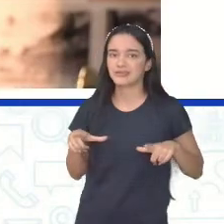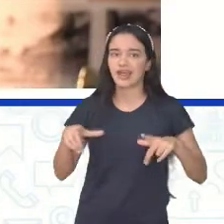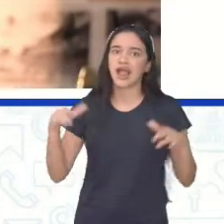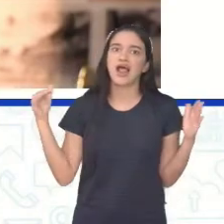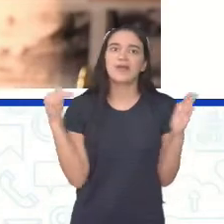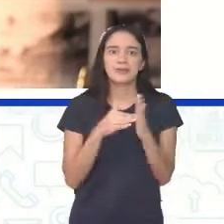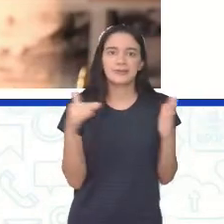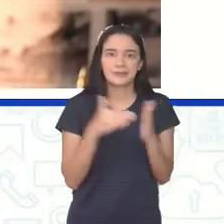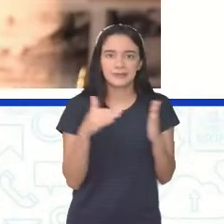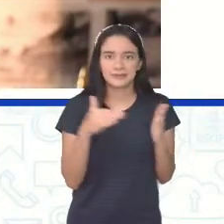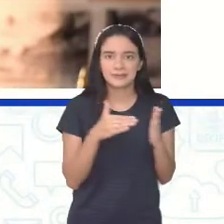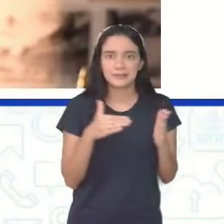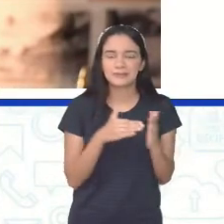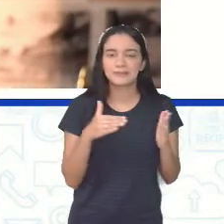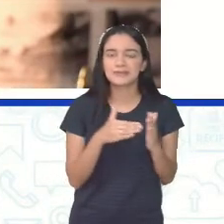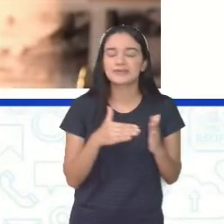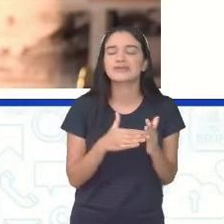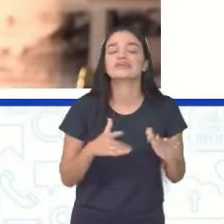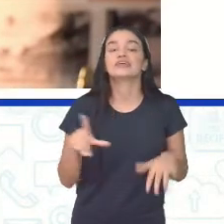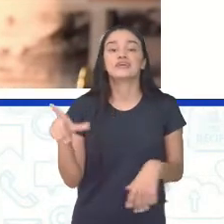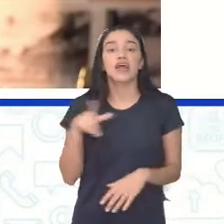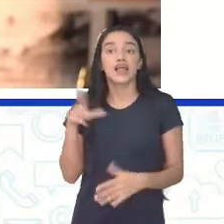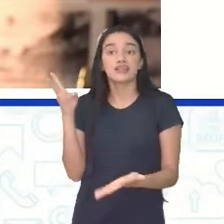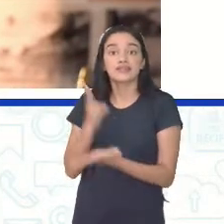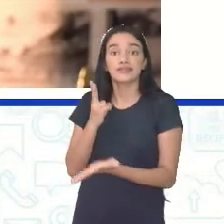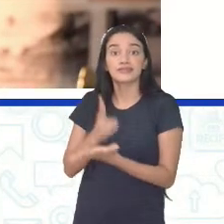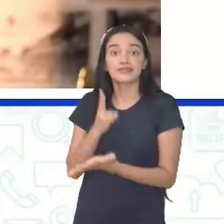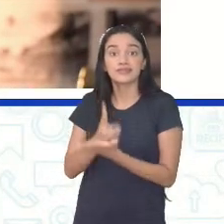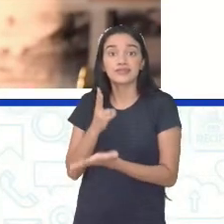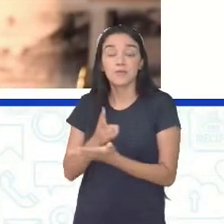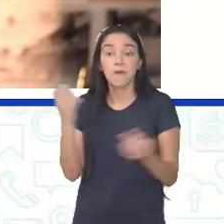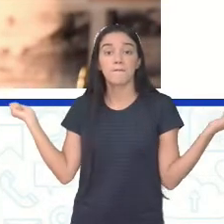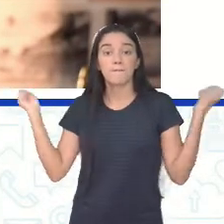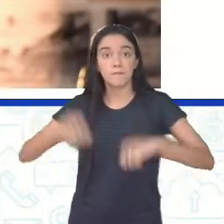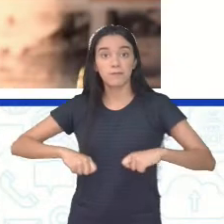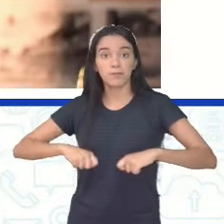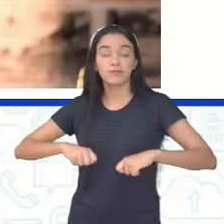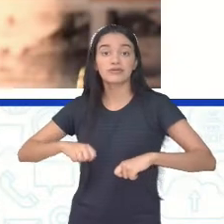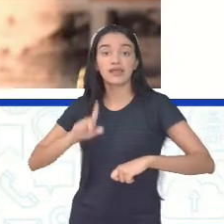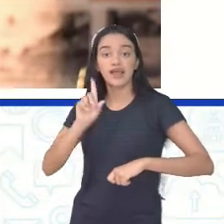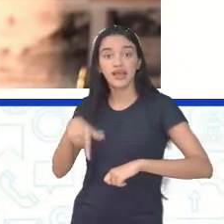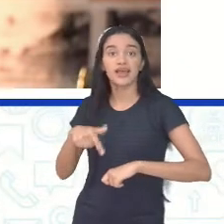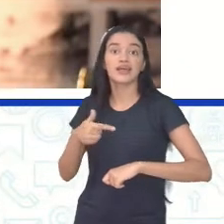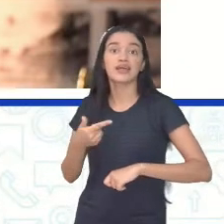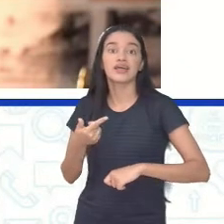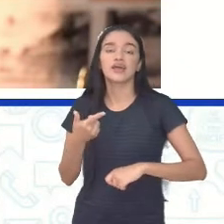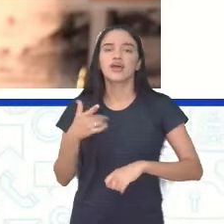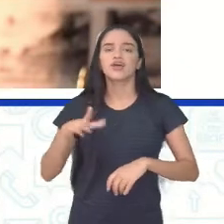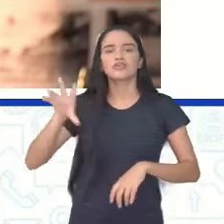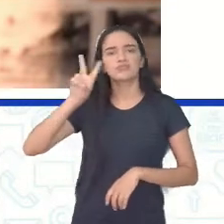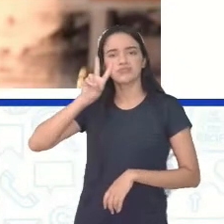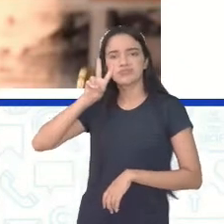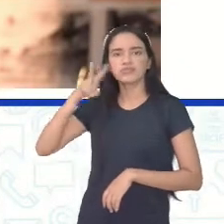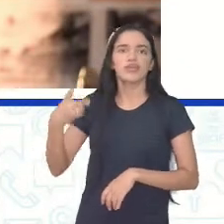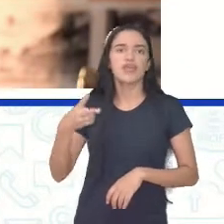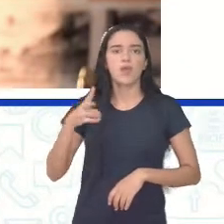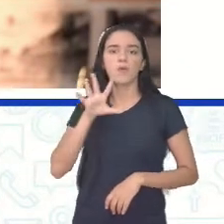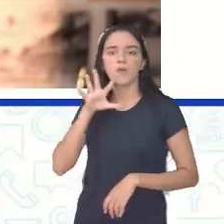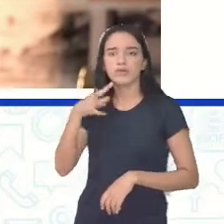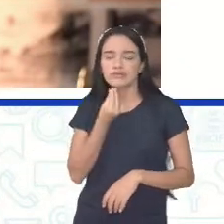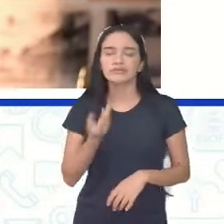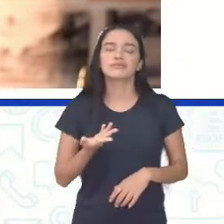mais semelhante, mais natural o retrato, ok? Quanto mais as linhas forem semelhantes, mais